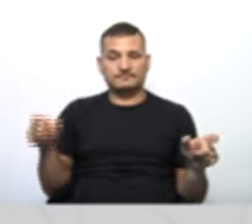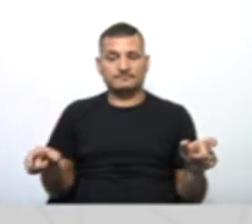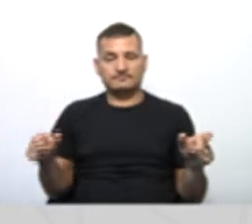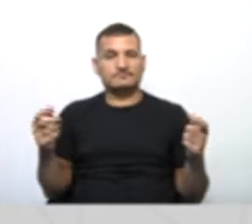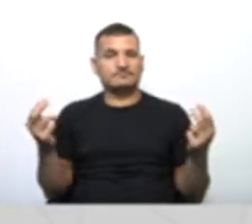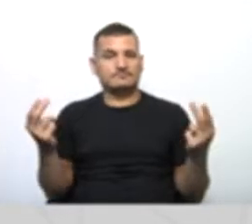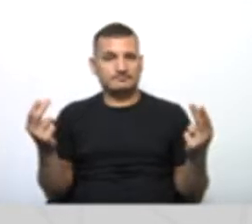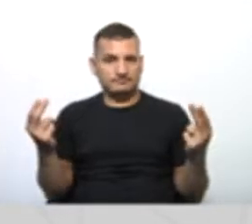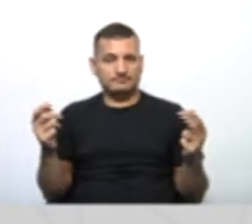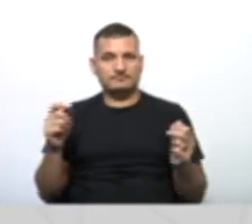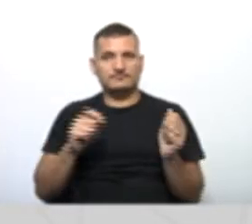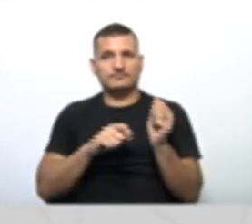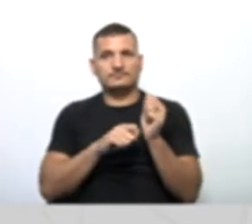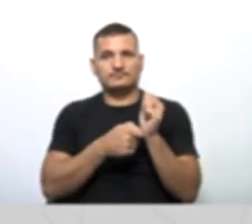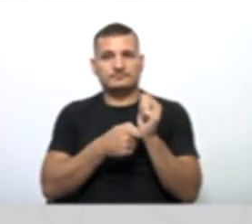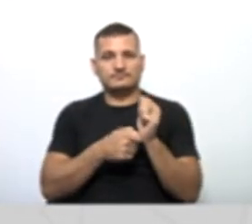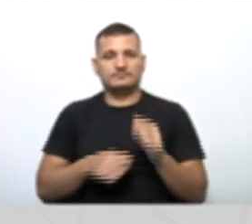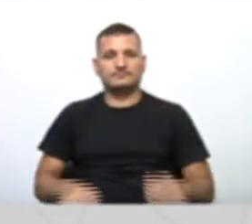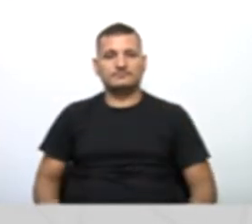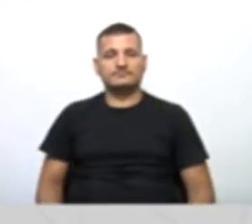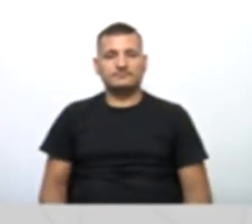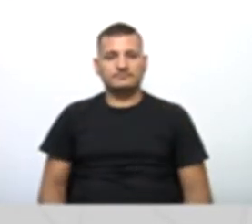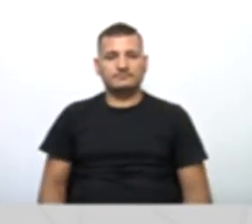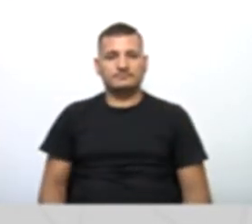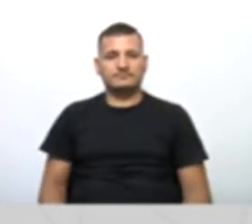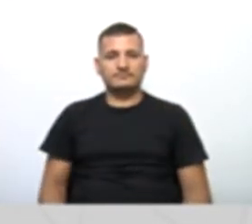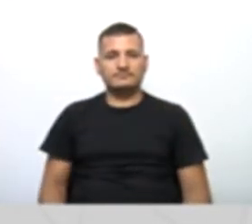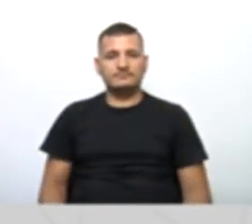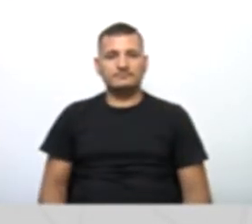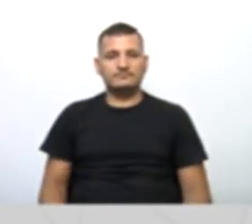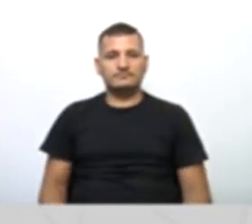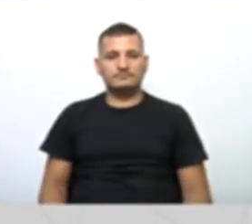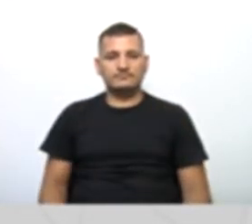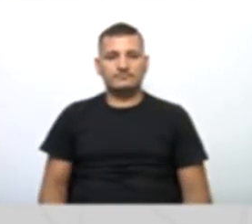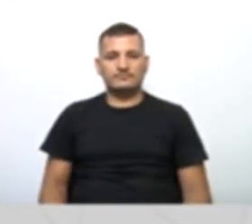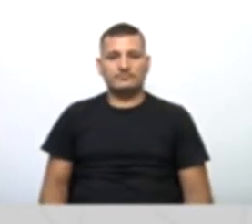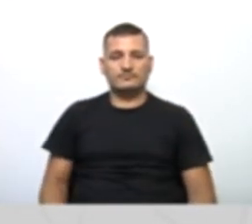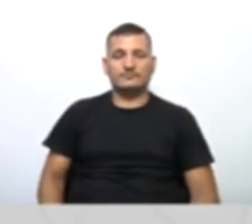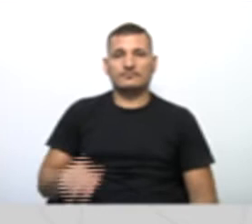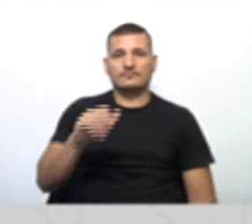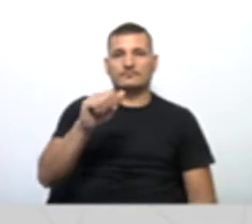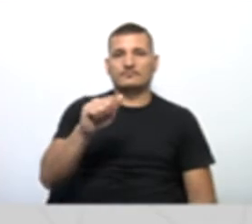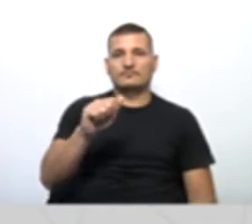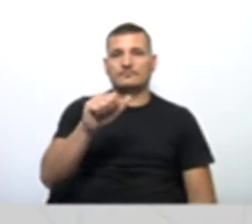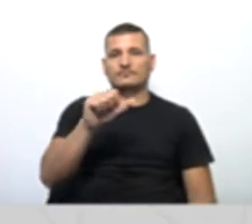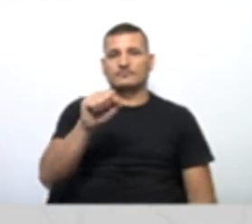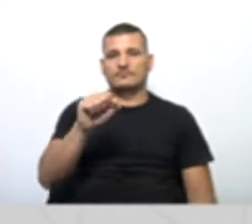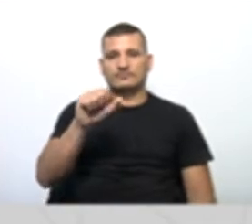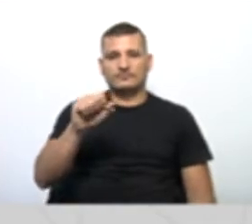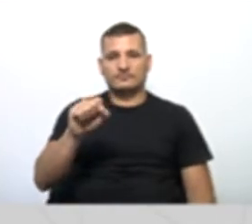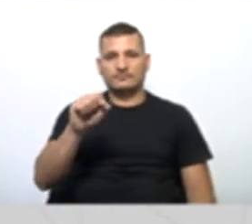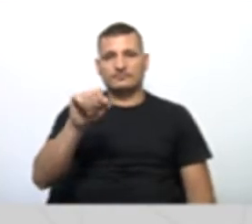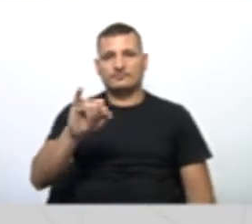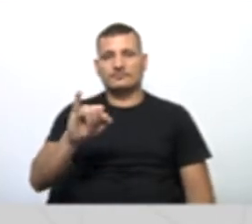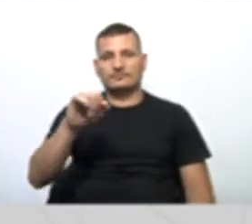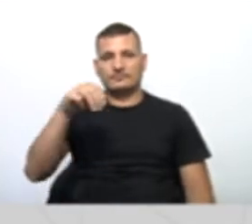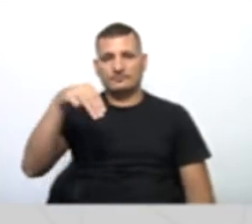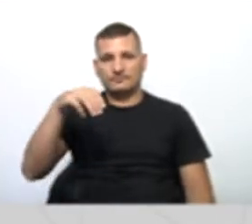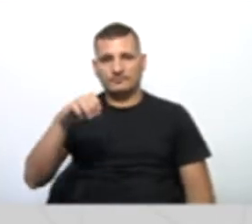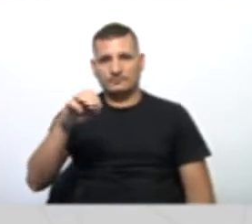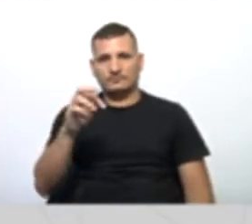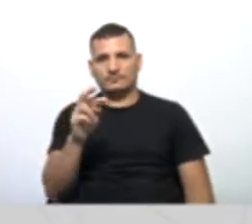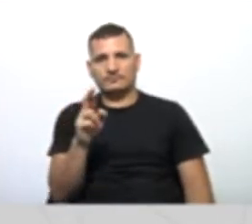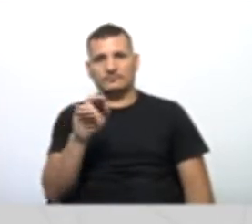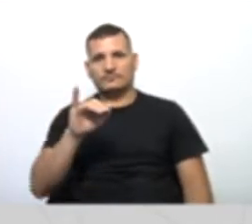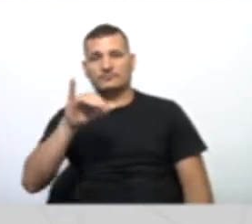certo? Já na outra classificação, a criptografia assimétrica, ela é também conhecida